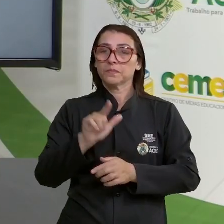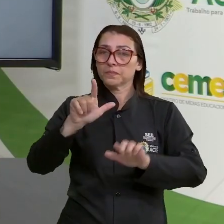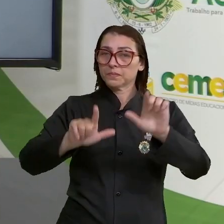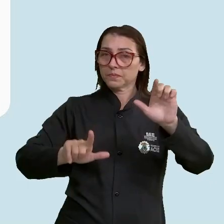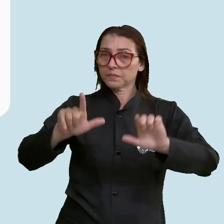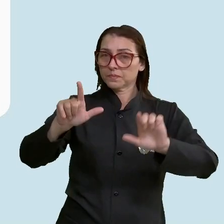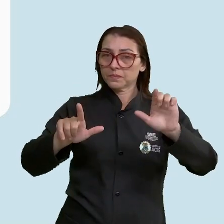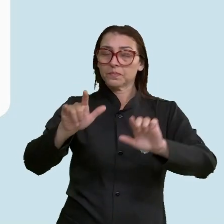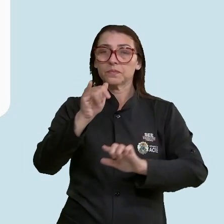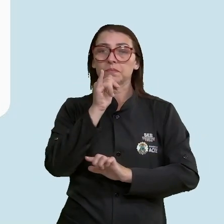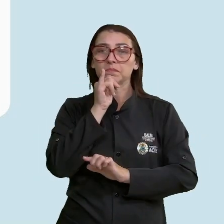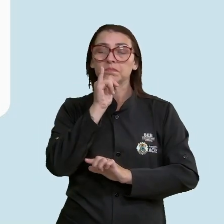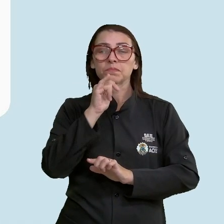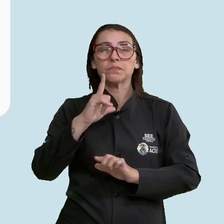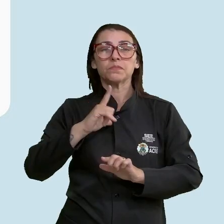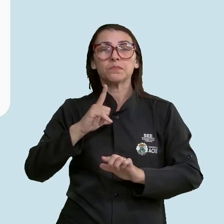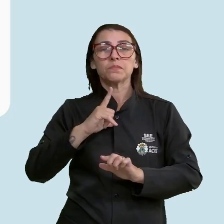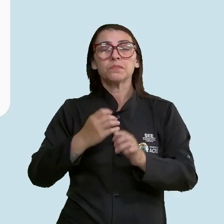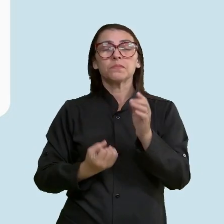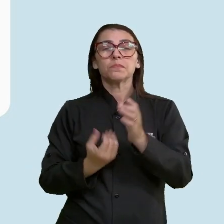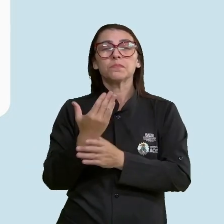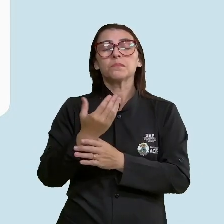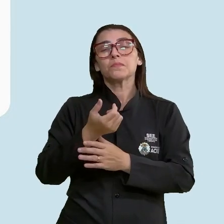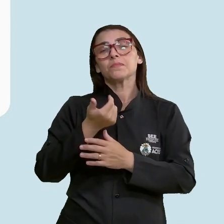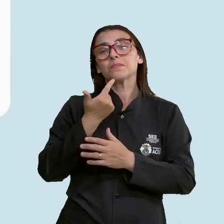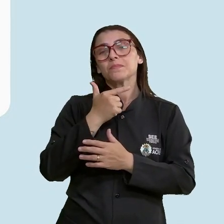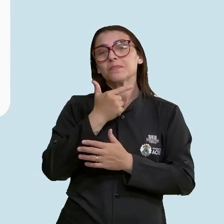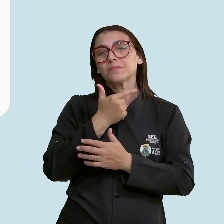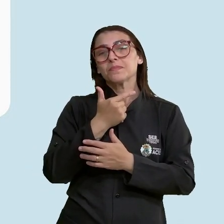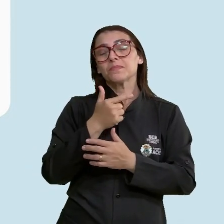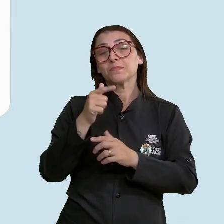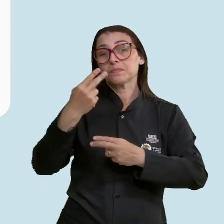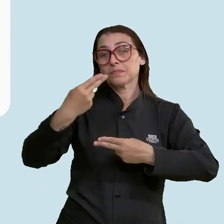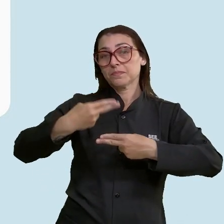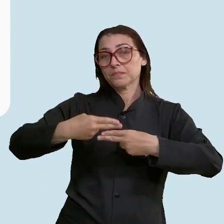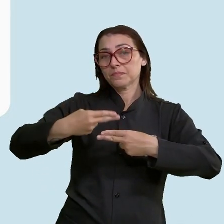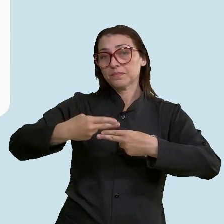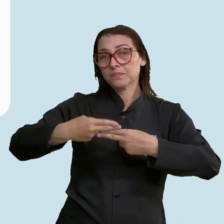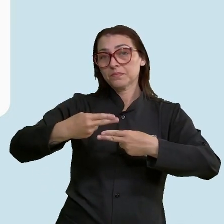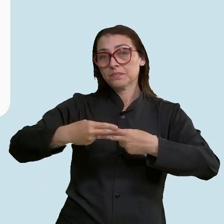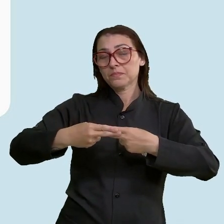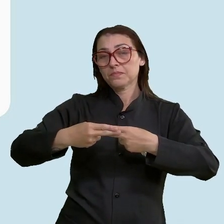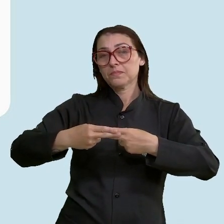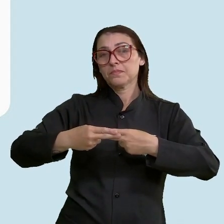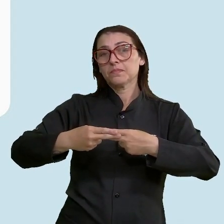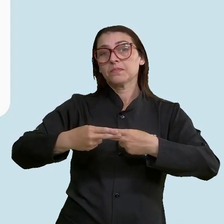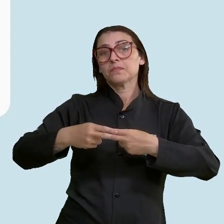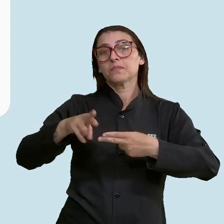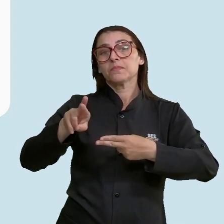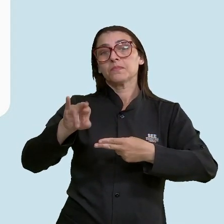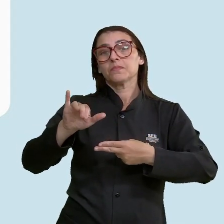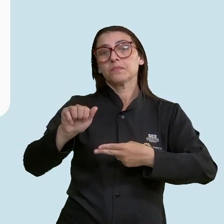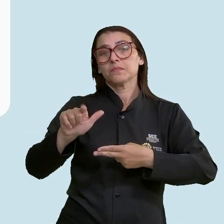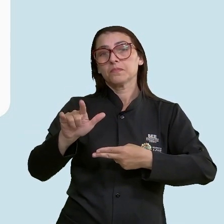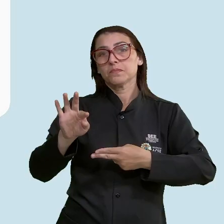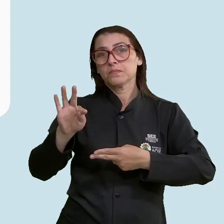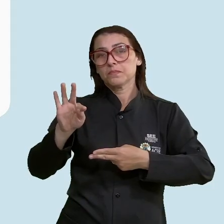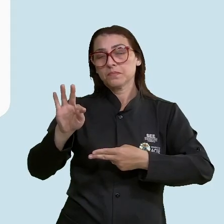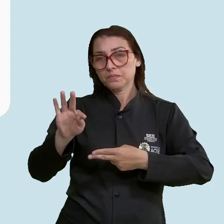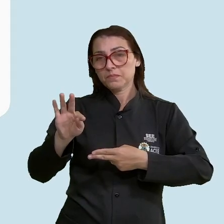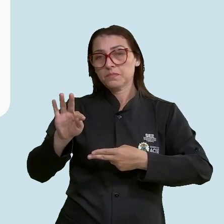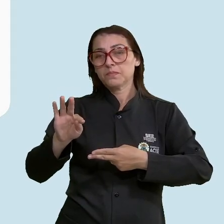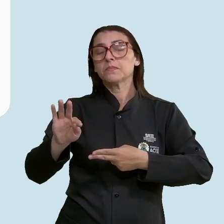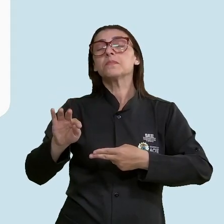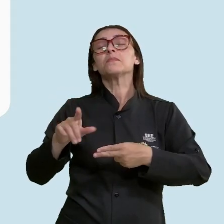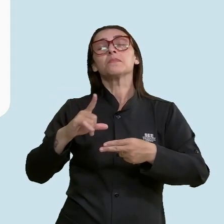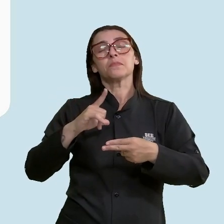televisão, por exemplo, tem programas de entretenimento, novelas, reality shows que visam entreter, mas